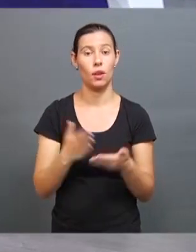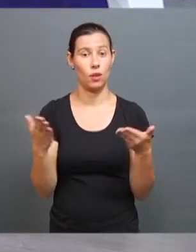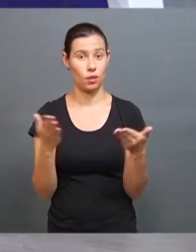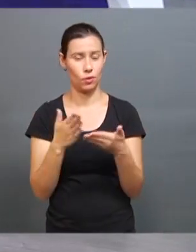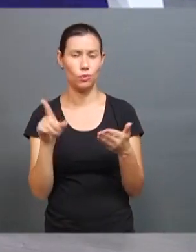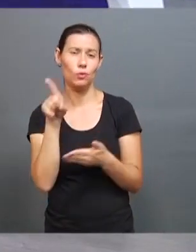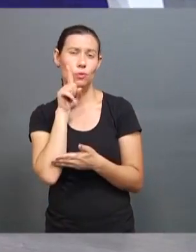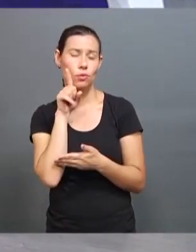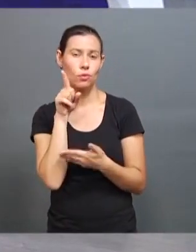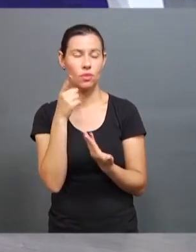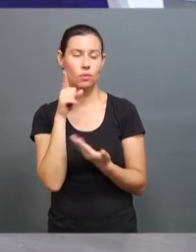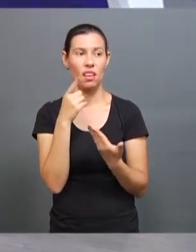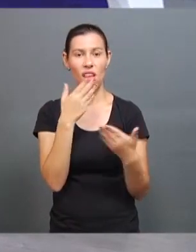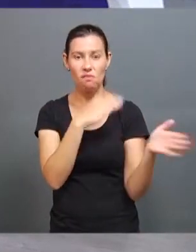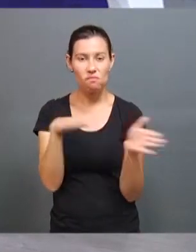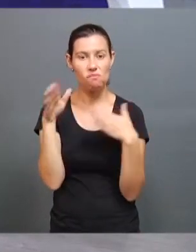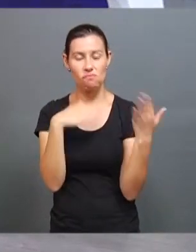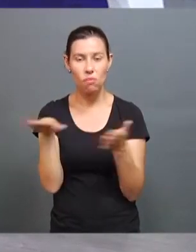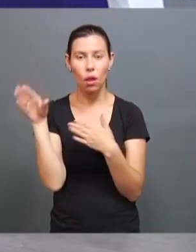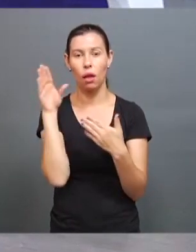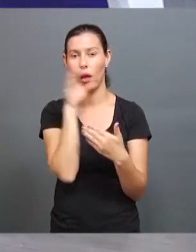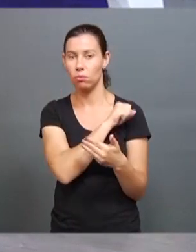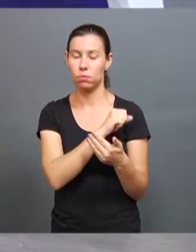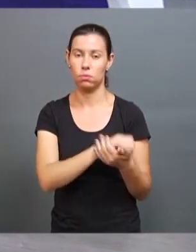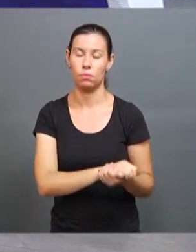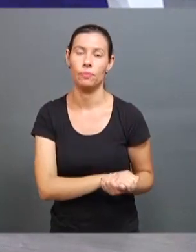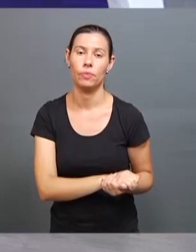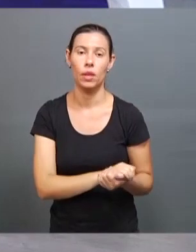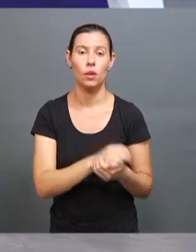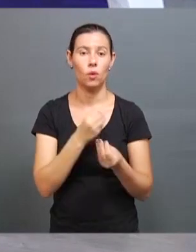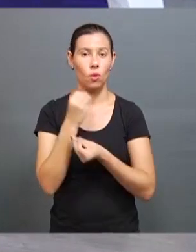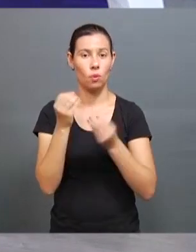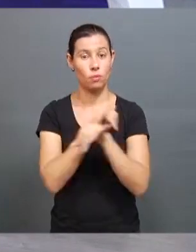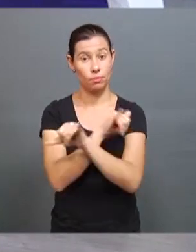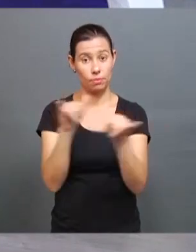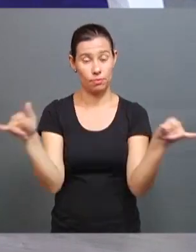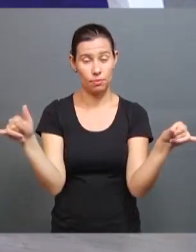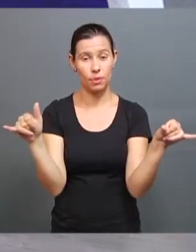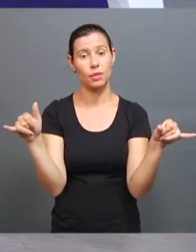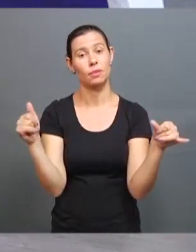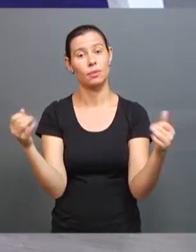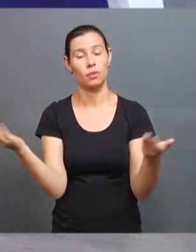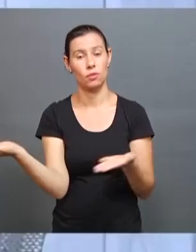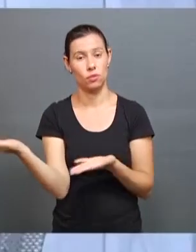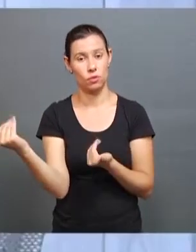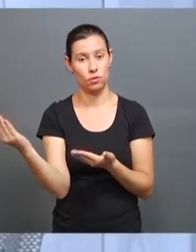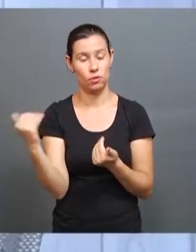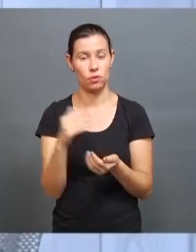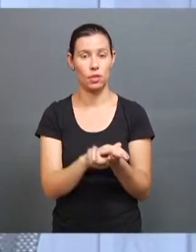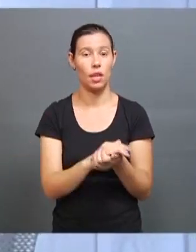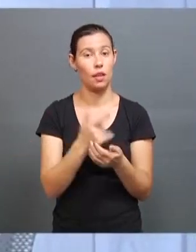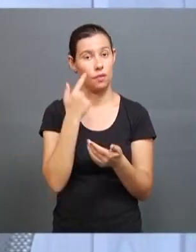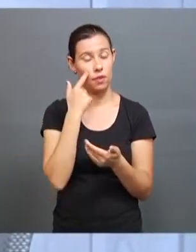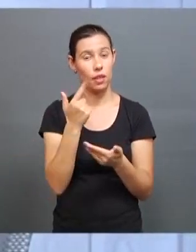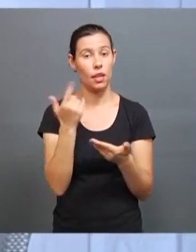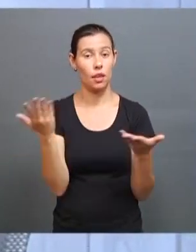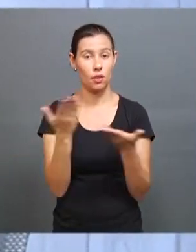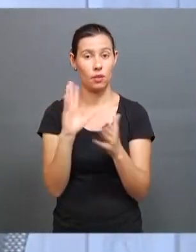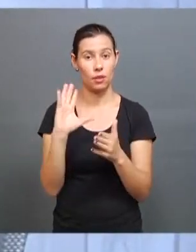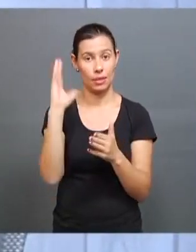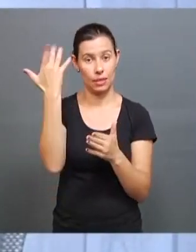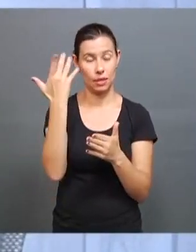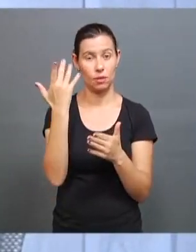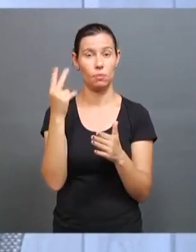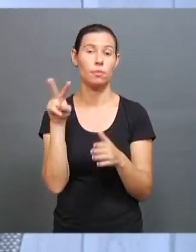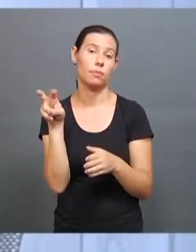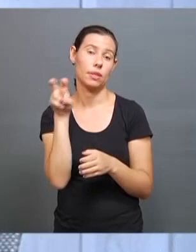vai aprofundar nessa questão da publicidade para essa nova geração, exatamente, né? Talvez sem paciência, como você tá disse. E agora você confere a previsão do tempo para